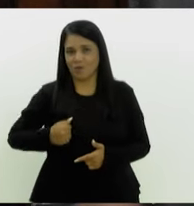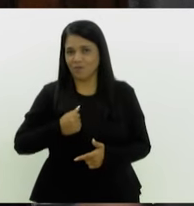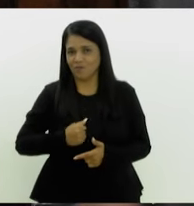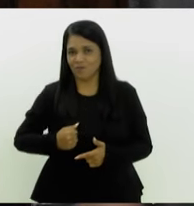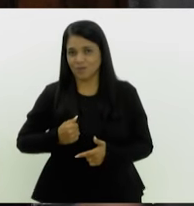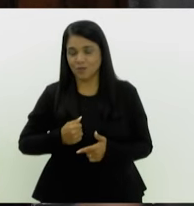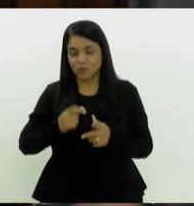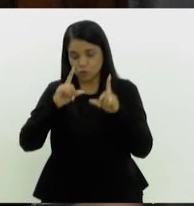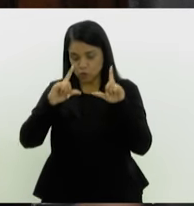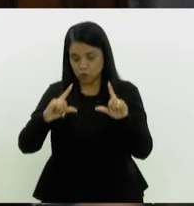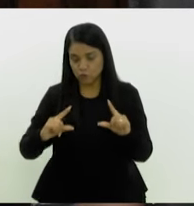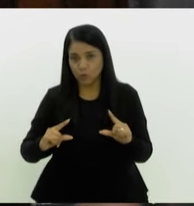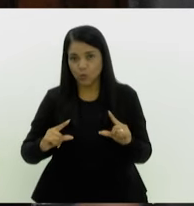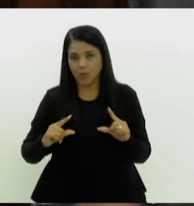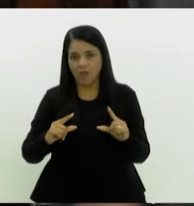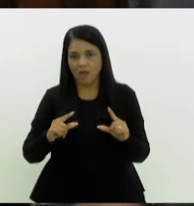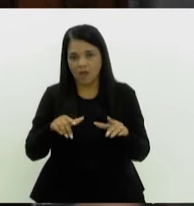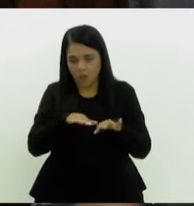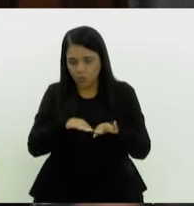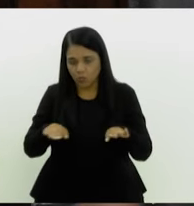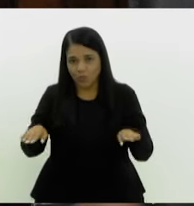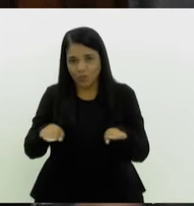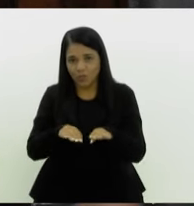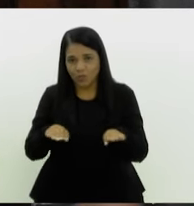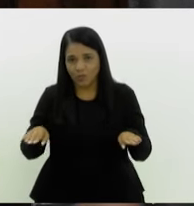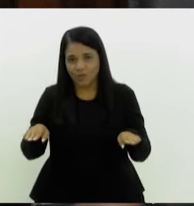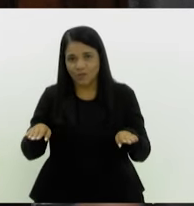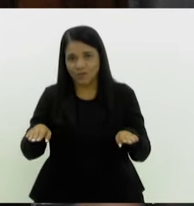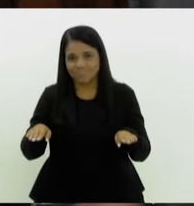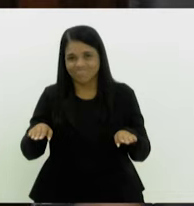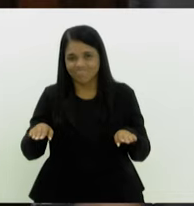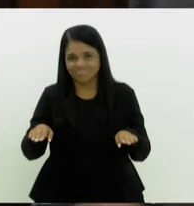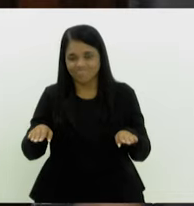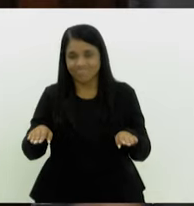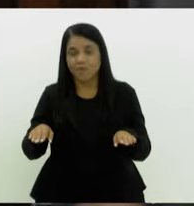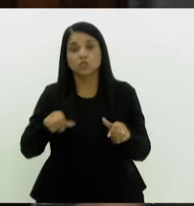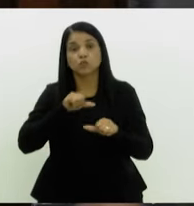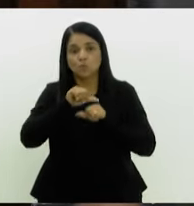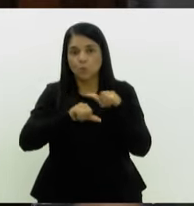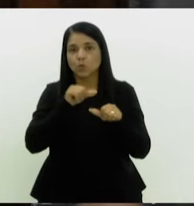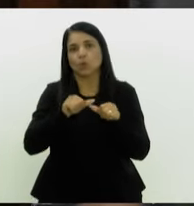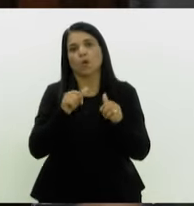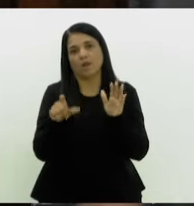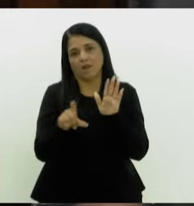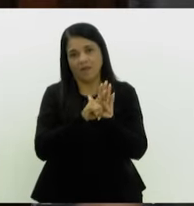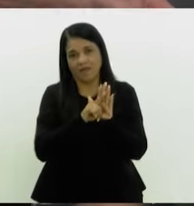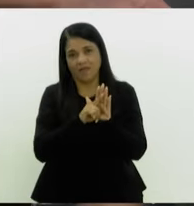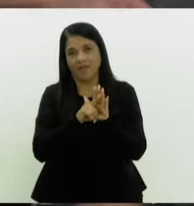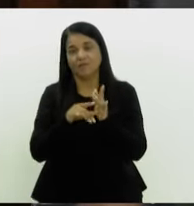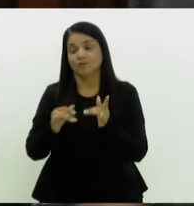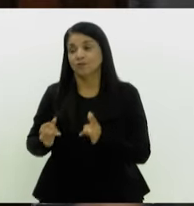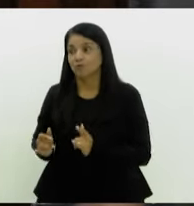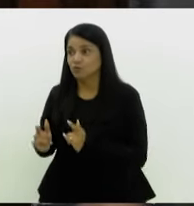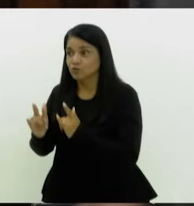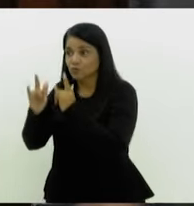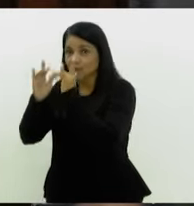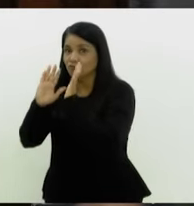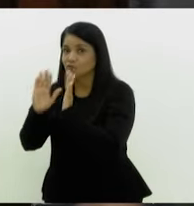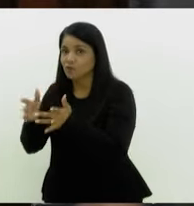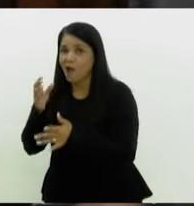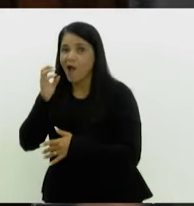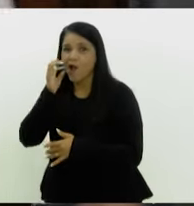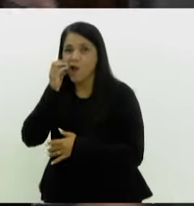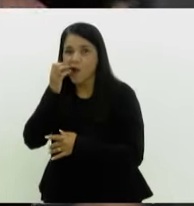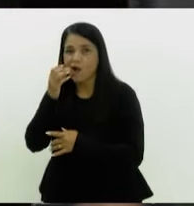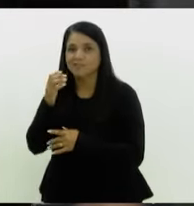reduzia a altura a gente mudou essa lei e olha que naquela época todos os prédios já ficavam Rosa em outubro todo